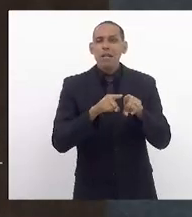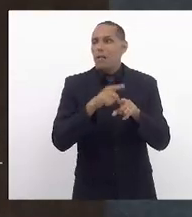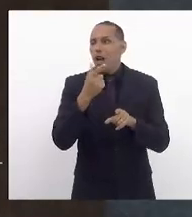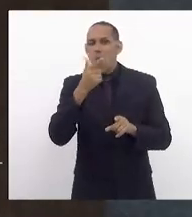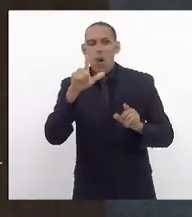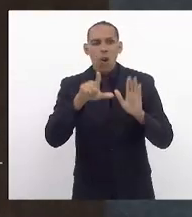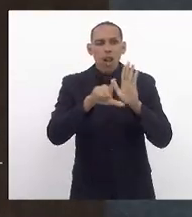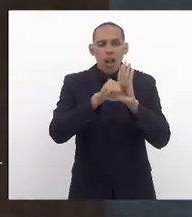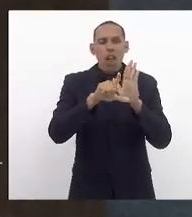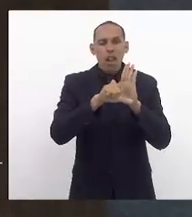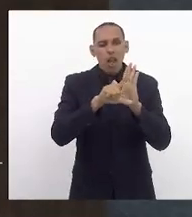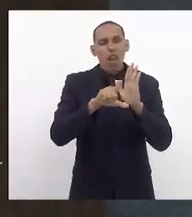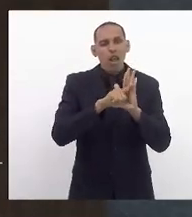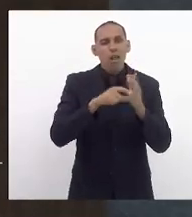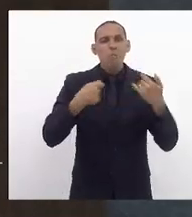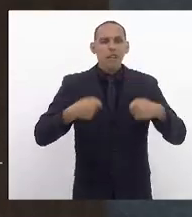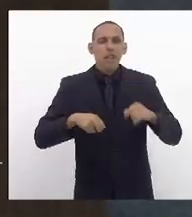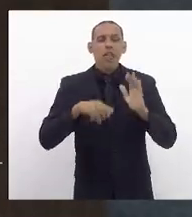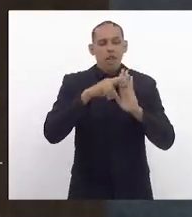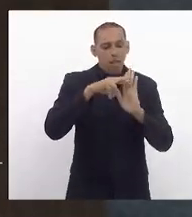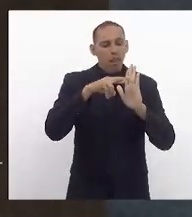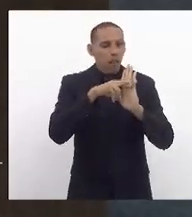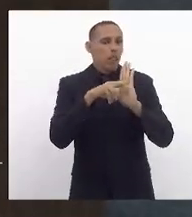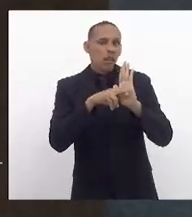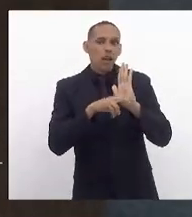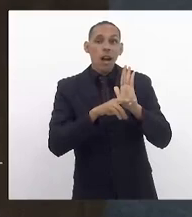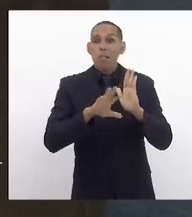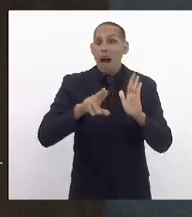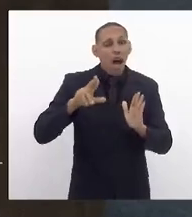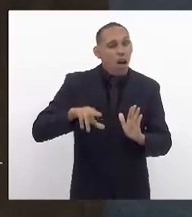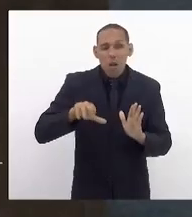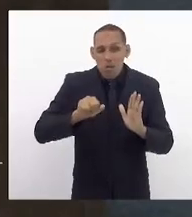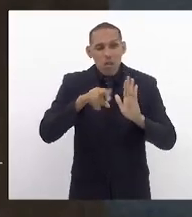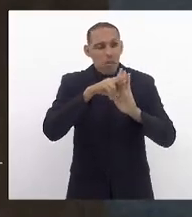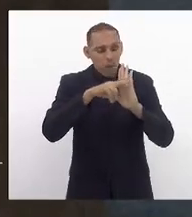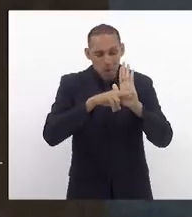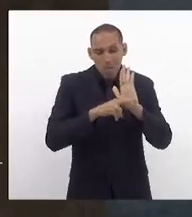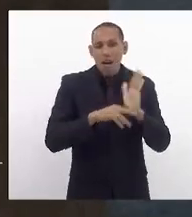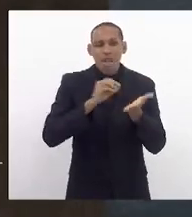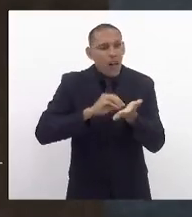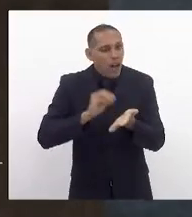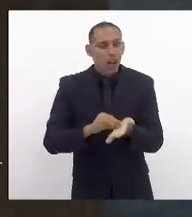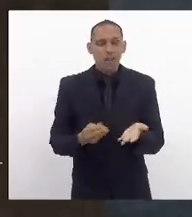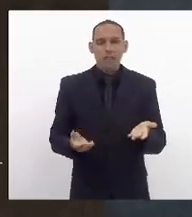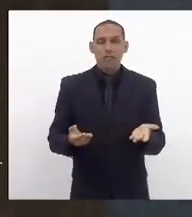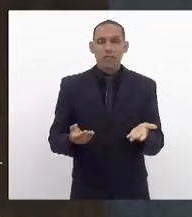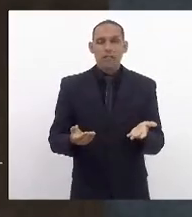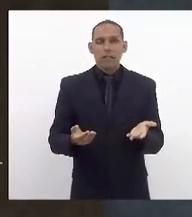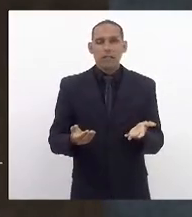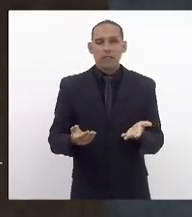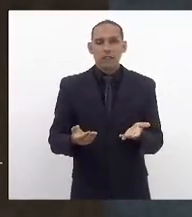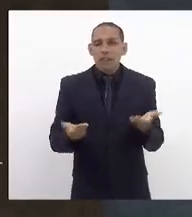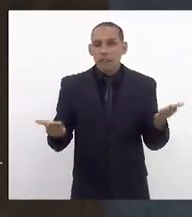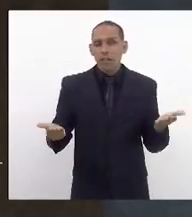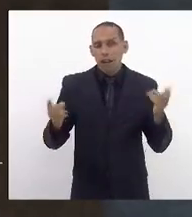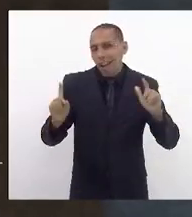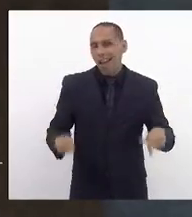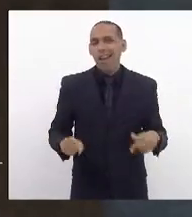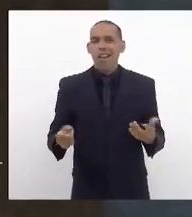as outras que estão no aguardo de uma regulamentação que nunca é regulamentada. Então, assim, como se trata de